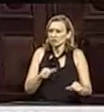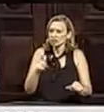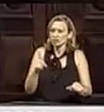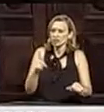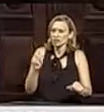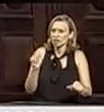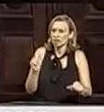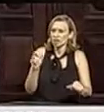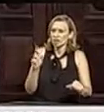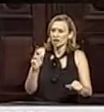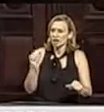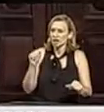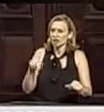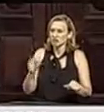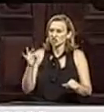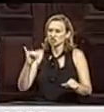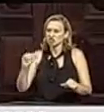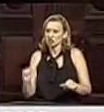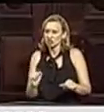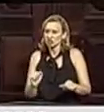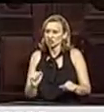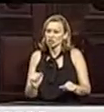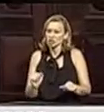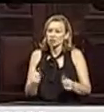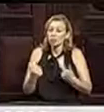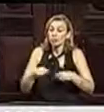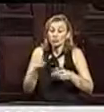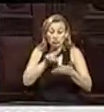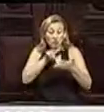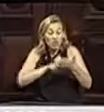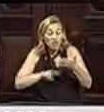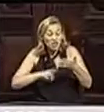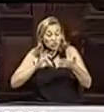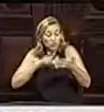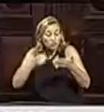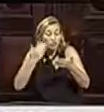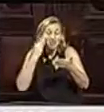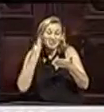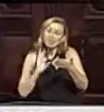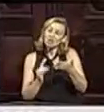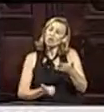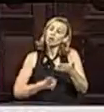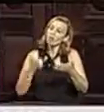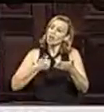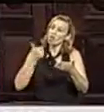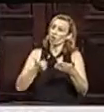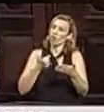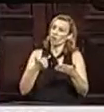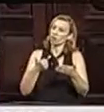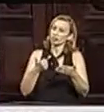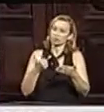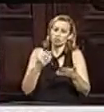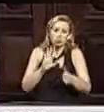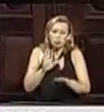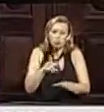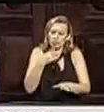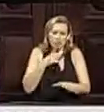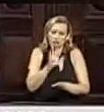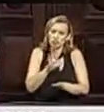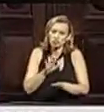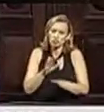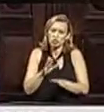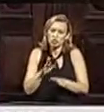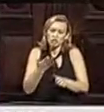às vezes a gente pega o projeto e não vai até o final, a gente não acompanha a proposição até o final. Não é o caso de Vossa Excelência, Valdec, eu sei que Vossa